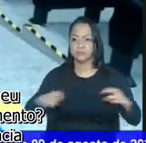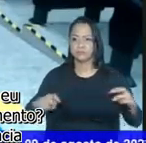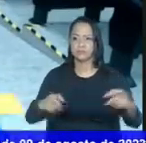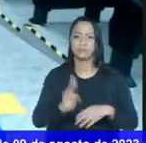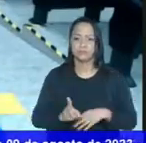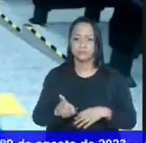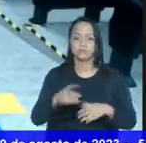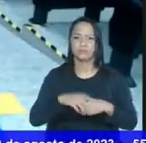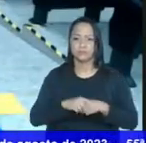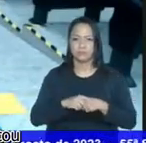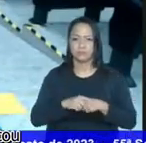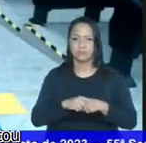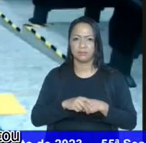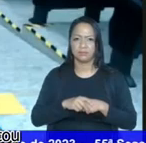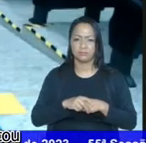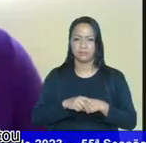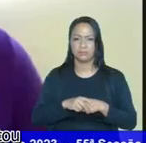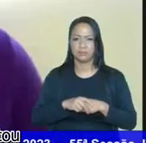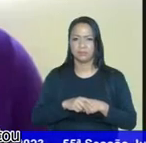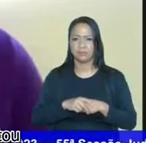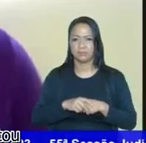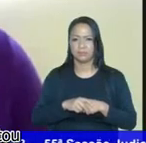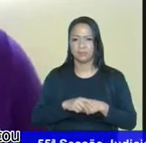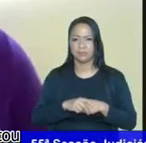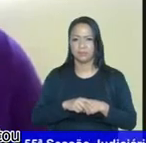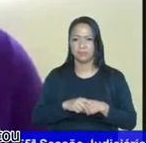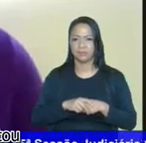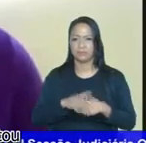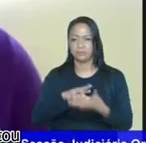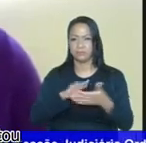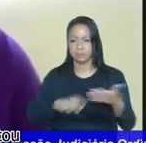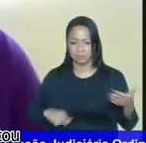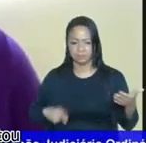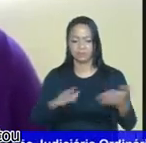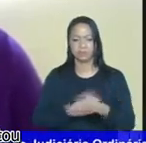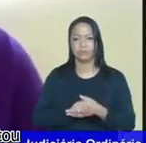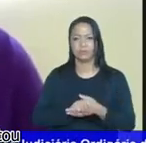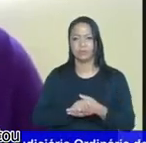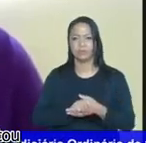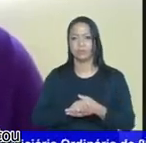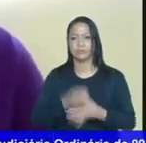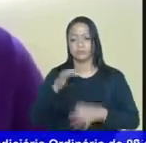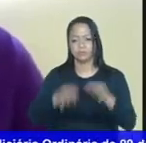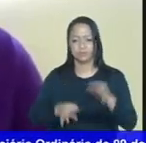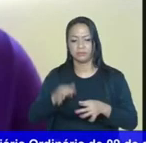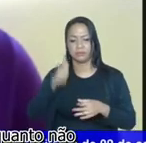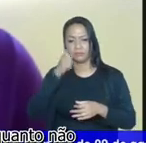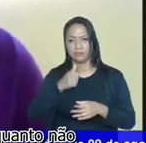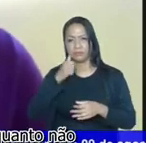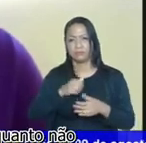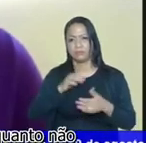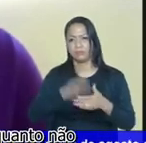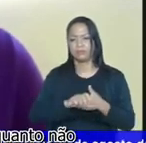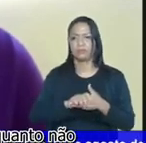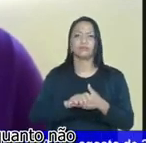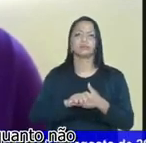prosseguir, excelência. Bom, conforme relatado, a embargante ela sustentou a